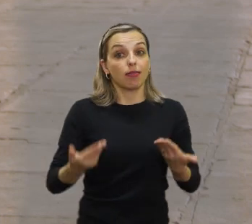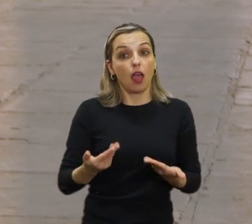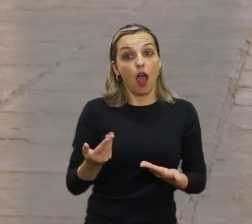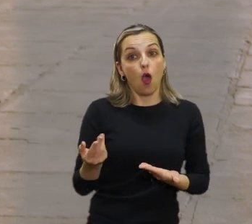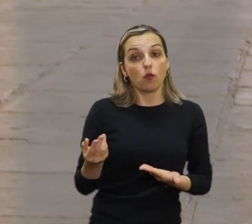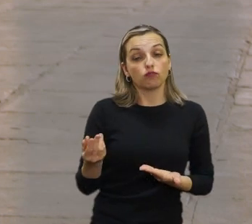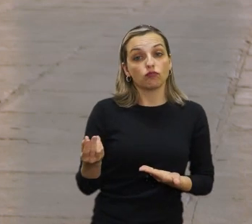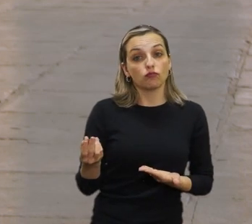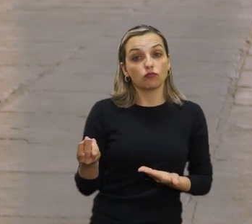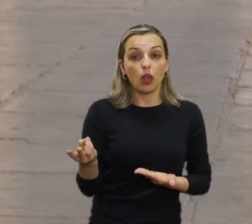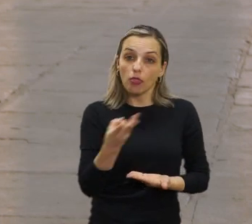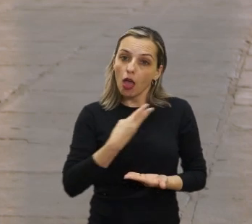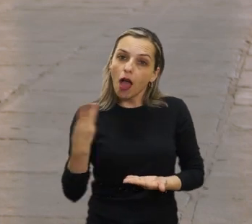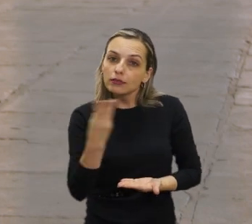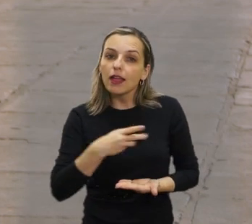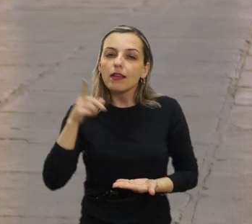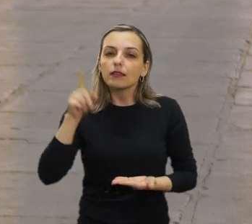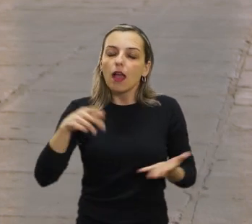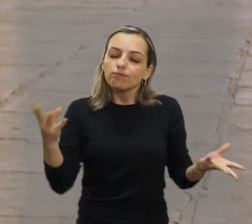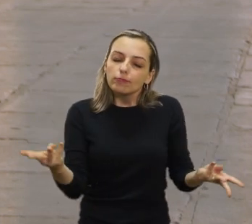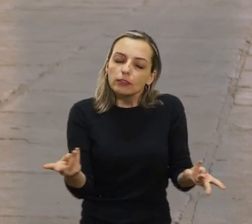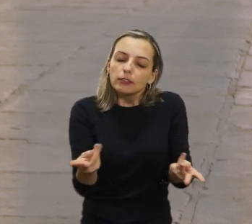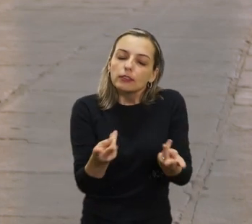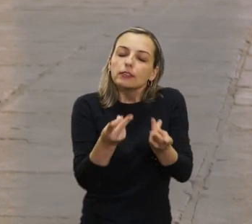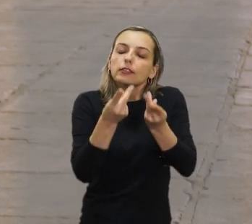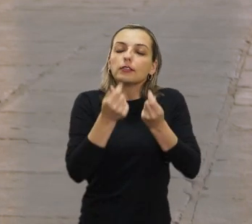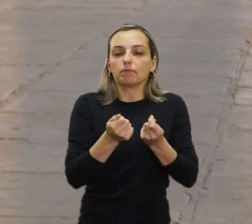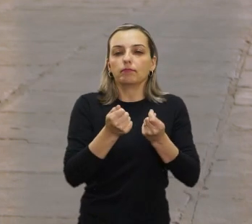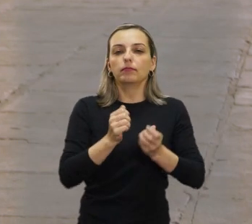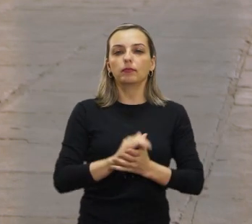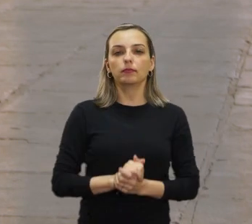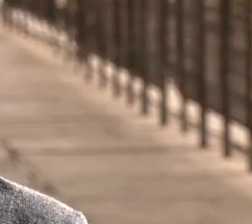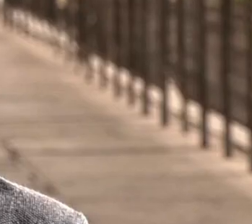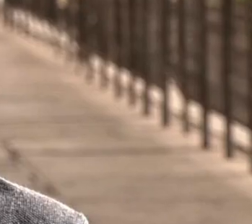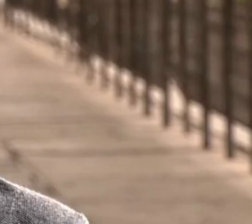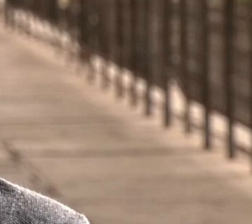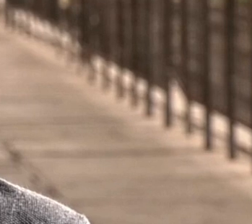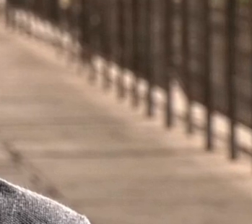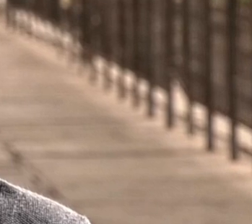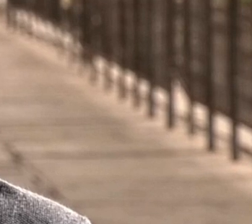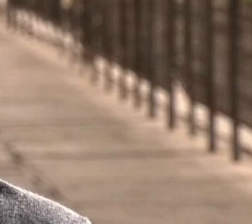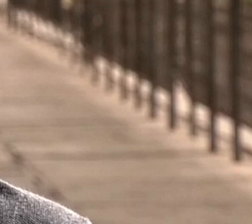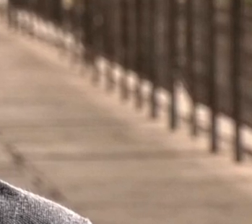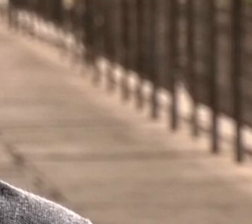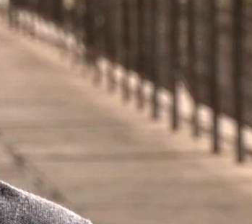E já está começando a fazer parte das brincadeiras e tal, então para nós tem sido muito mágico.